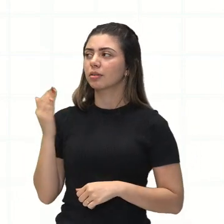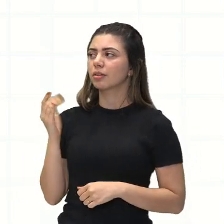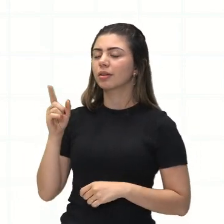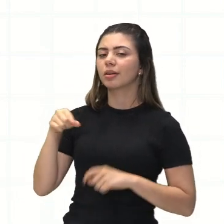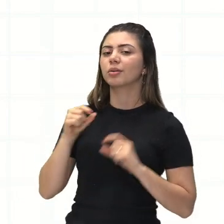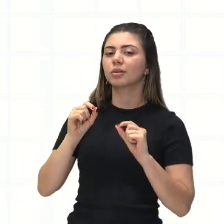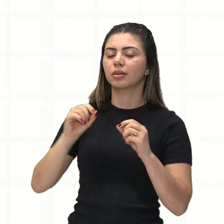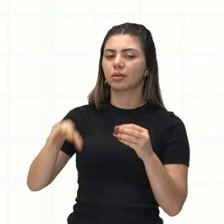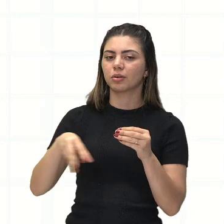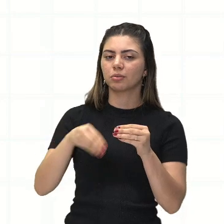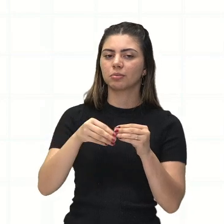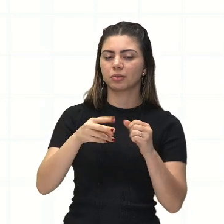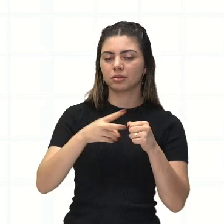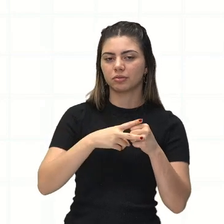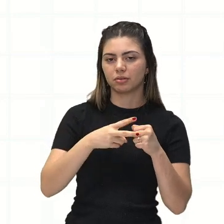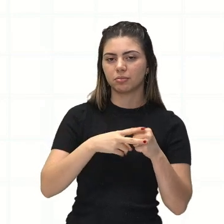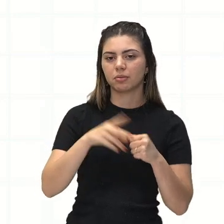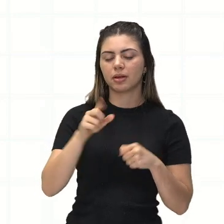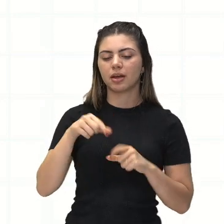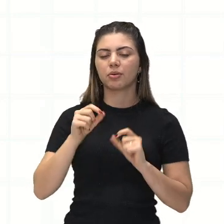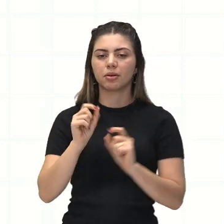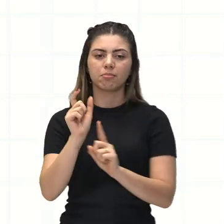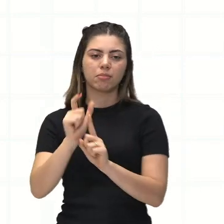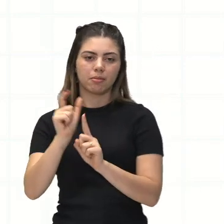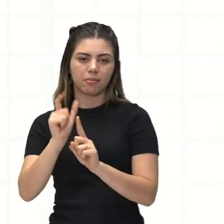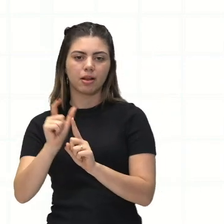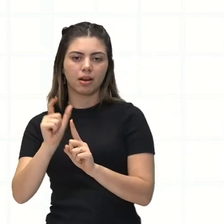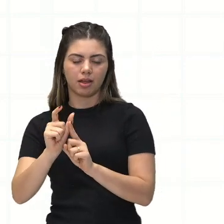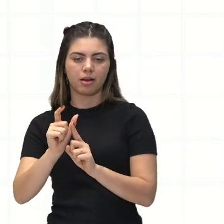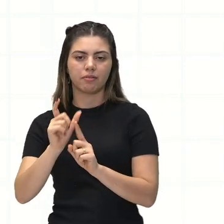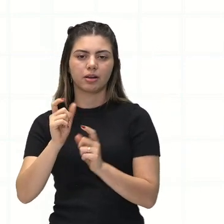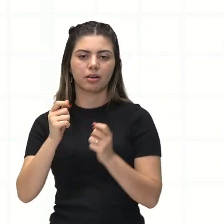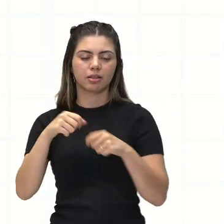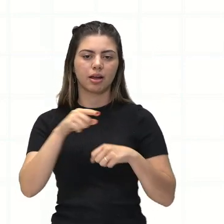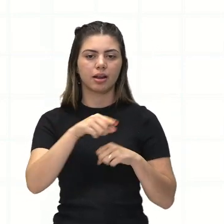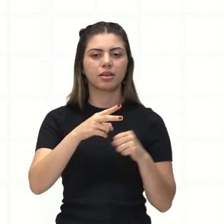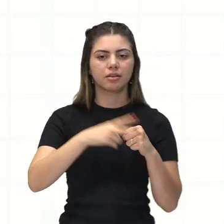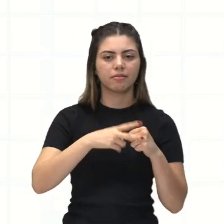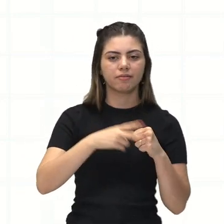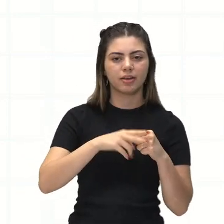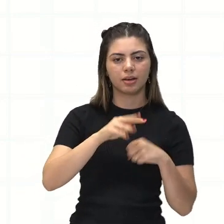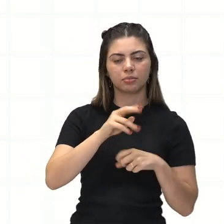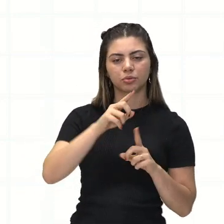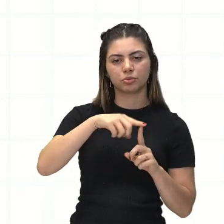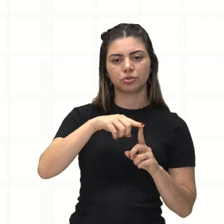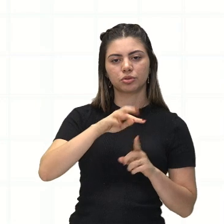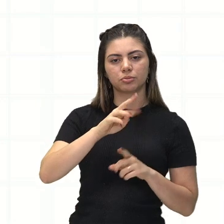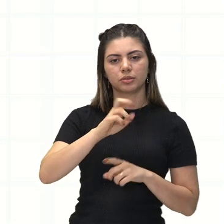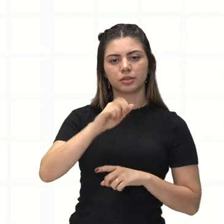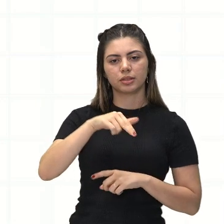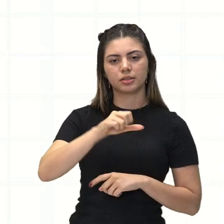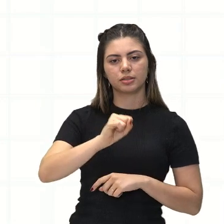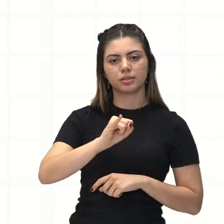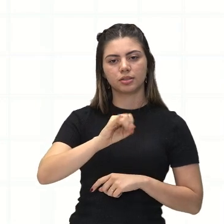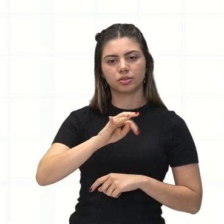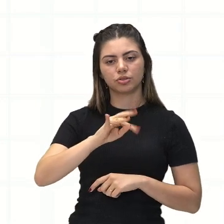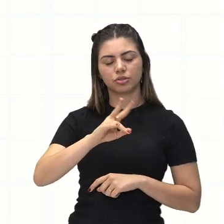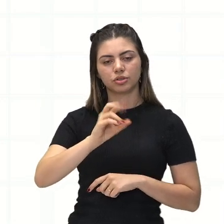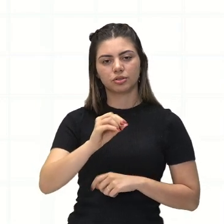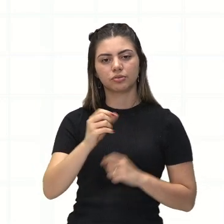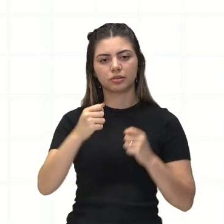que completa o sentido de um verbo transitivo. Então, eu preciso completar o sentido de um